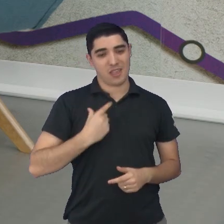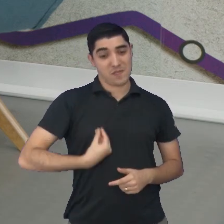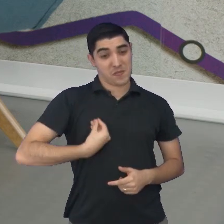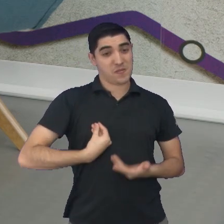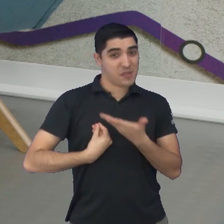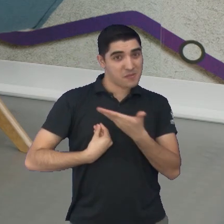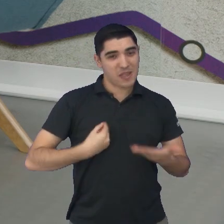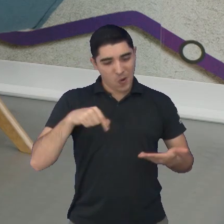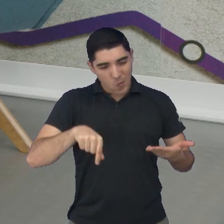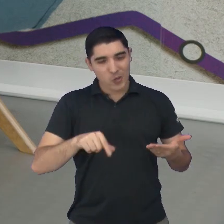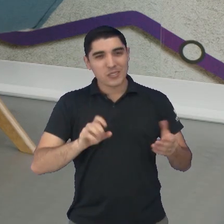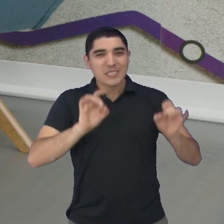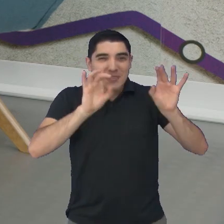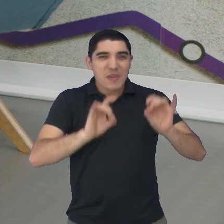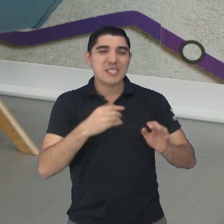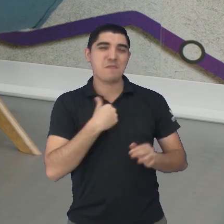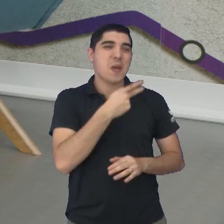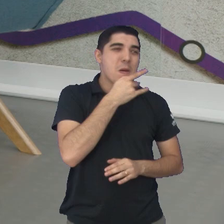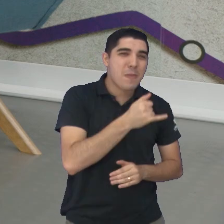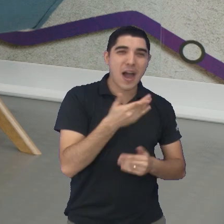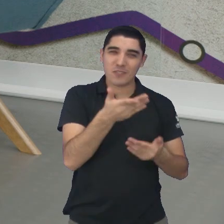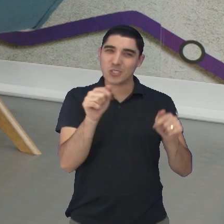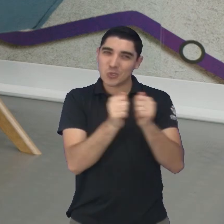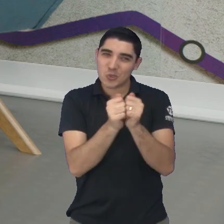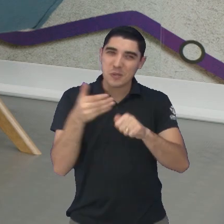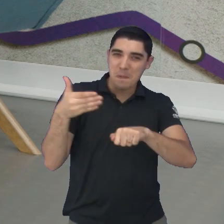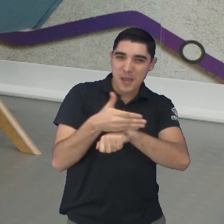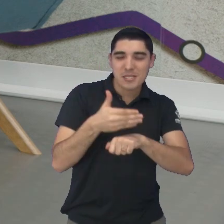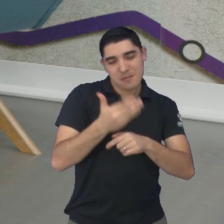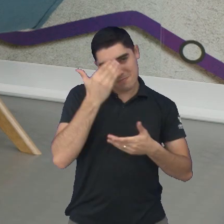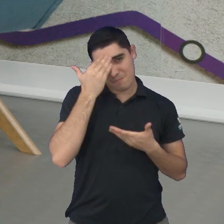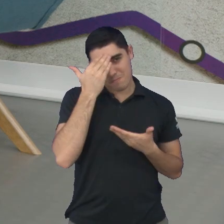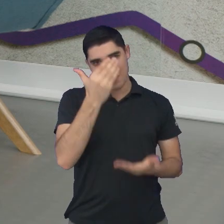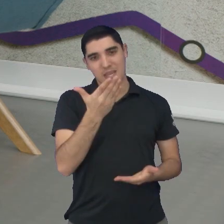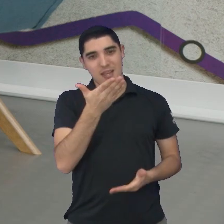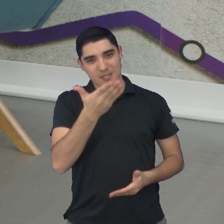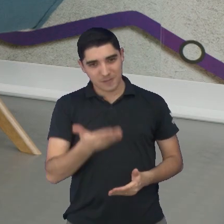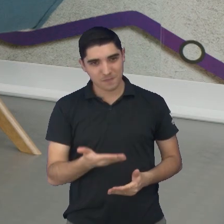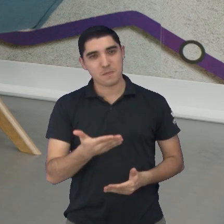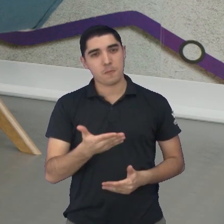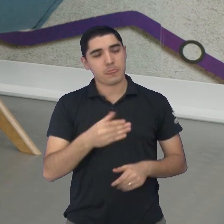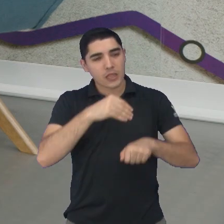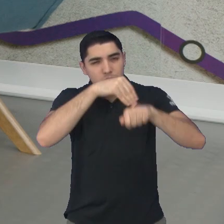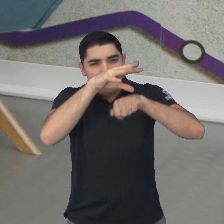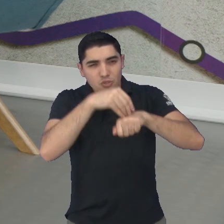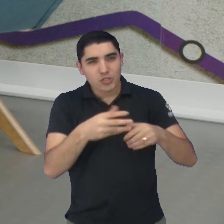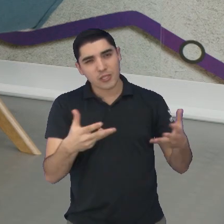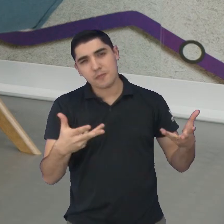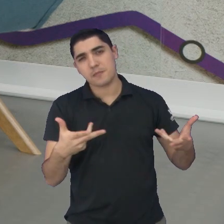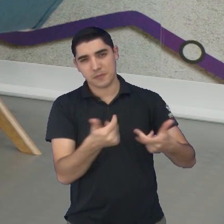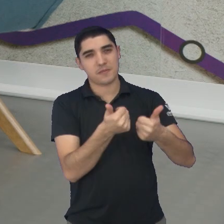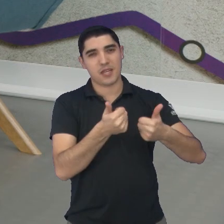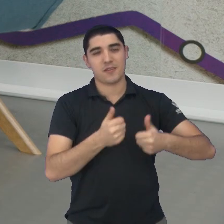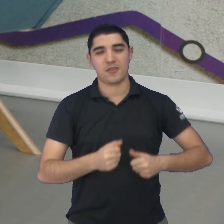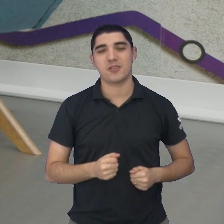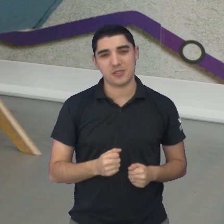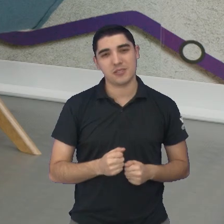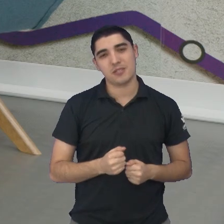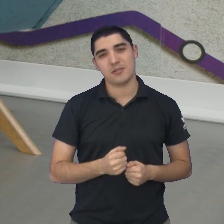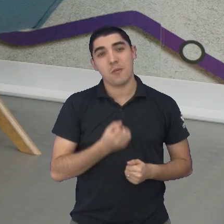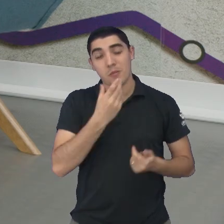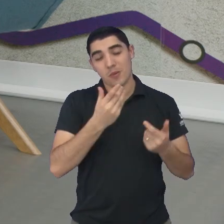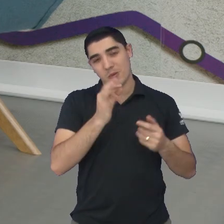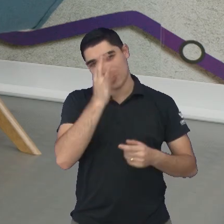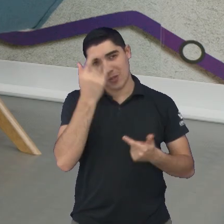programa tão especial, tendo meu pai, tendo você, viu? Bacana. Obrigada mesmo, viu, por dar essas dicas para todo mundo aí para entrar no mercado, viu? Tá, sucesso.